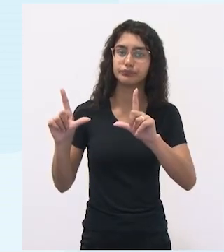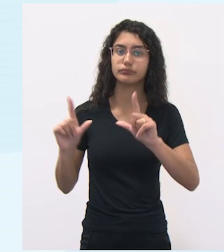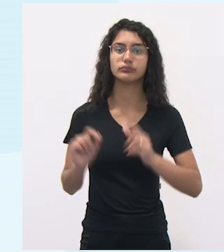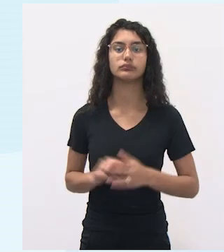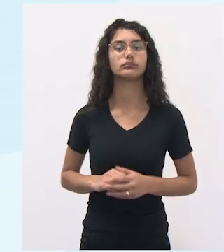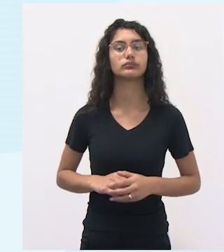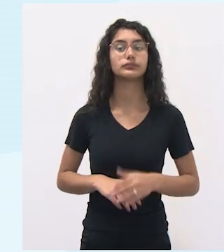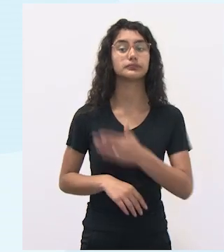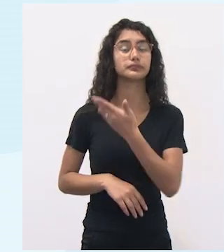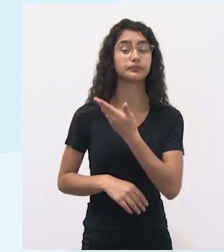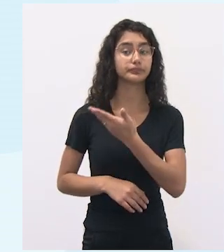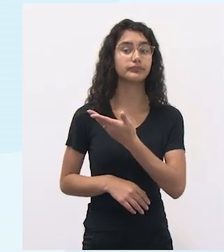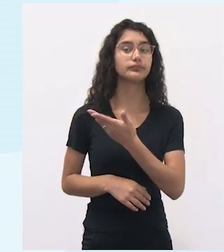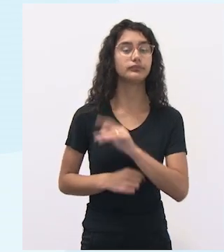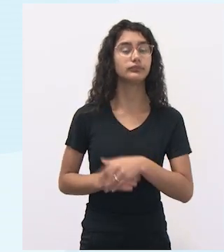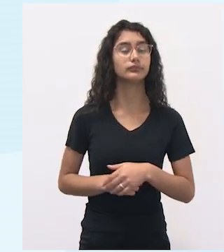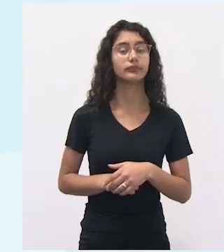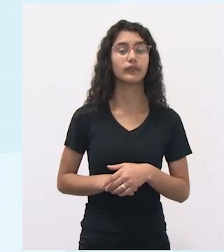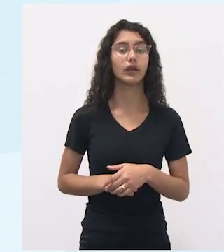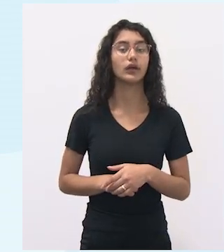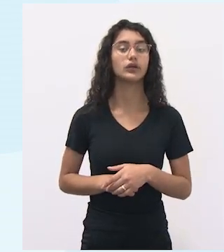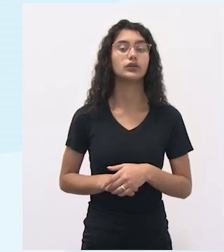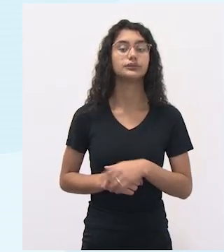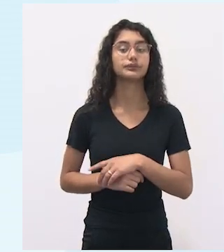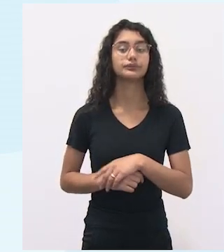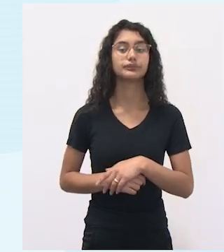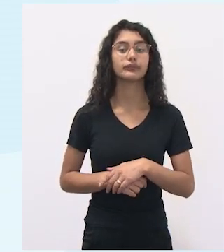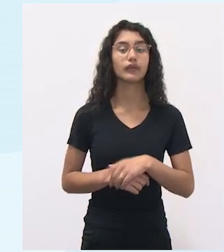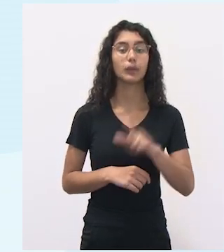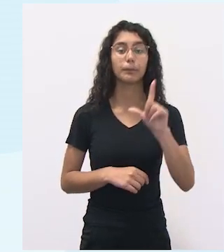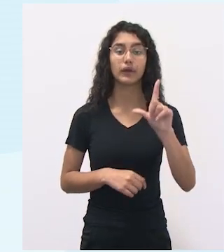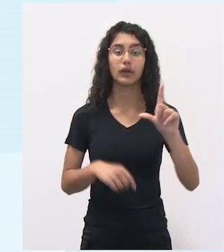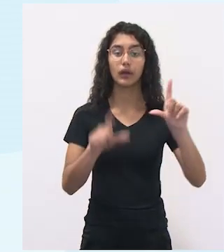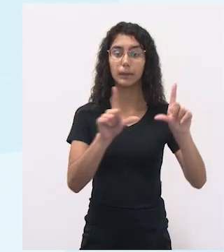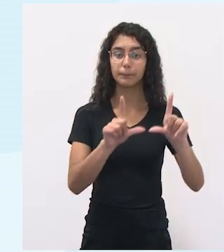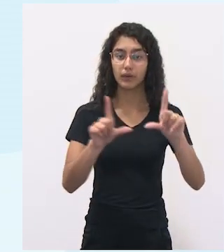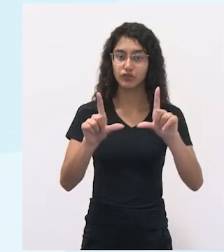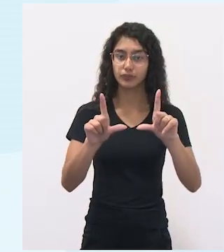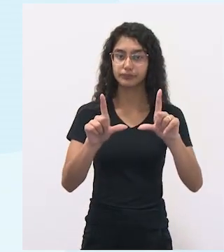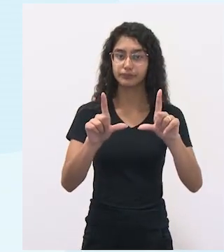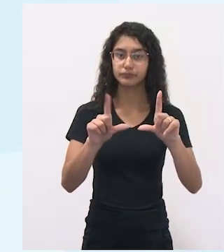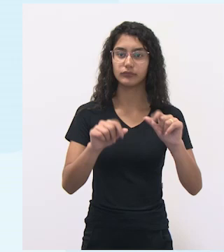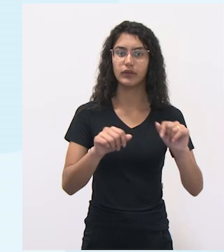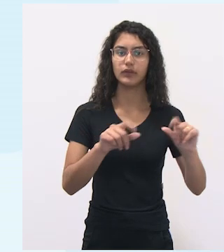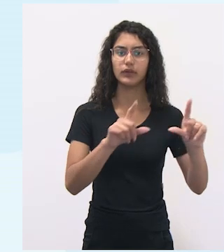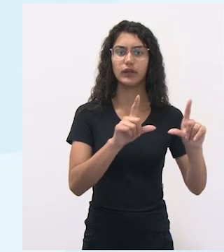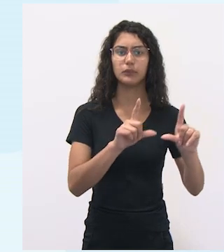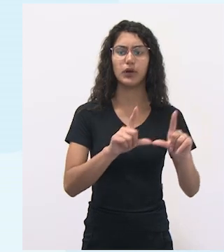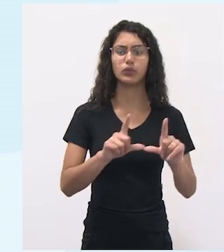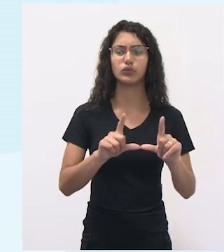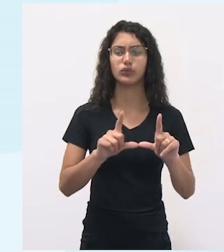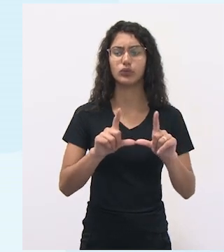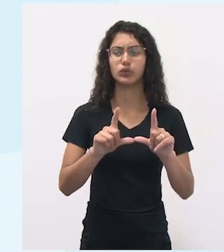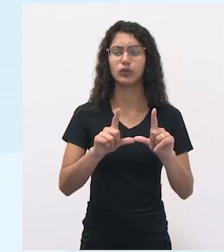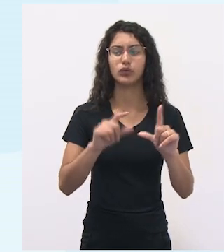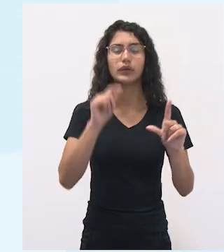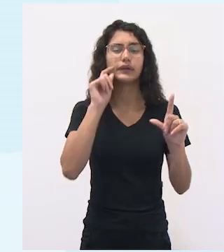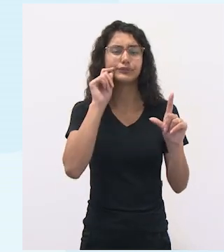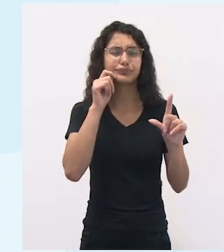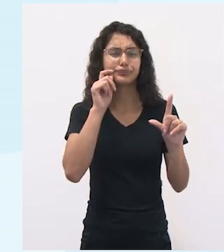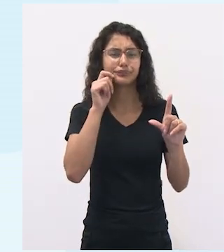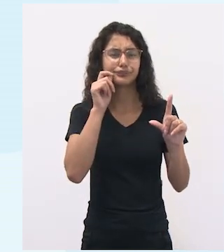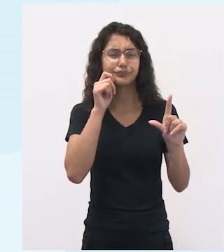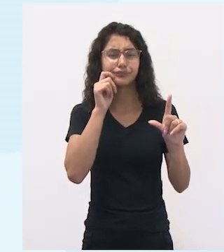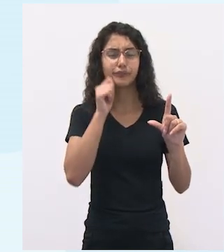então, a gente tem um exemplo aí de algumas figuras. Eu trago a figura de um limão. Quando eu mostro essa fruta,